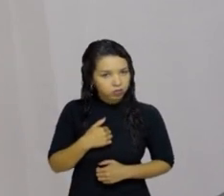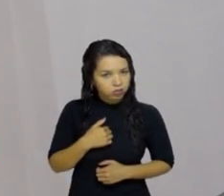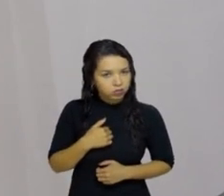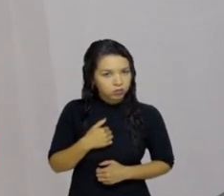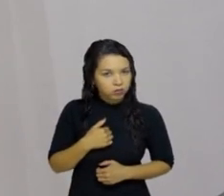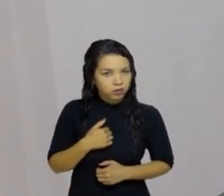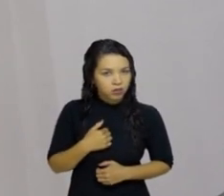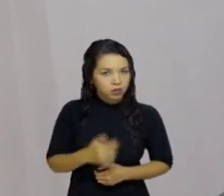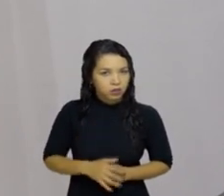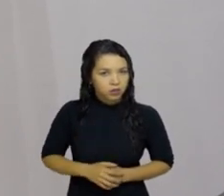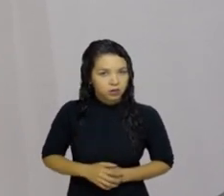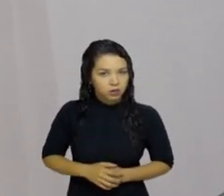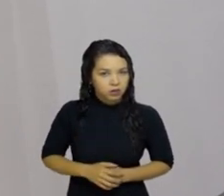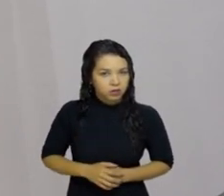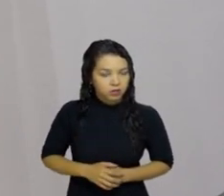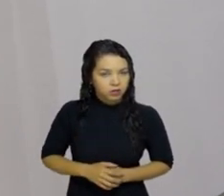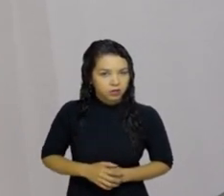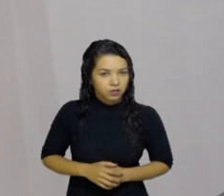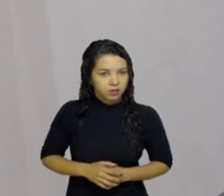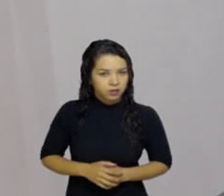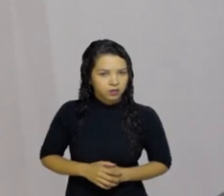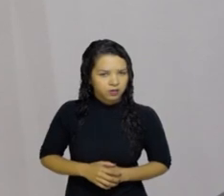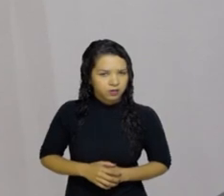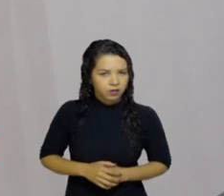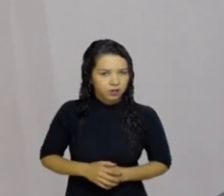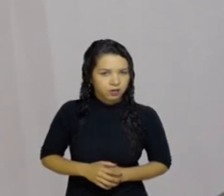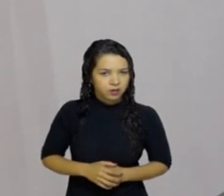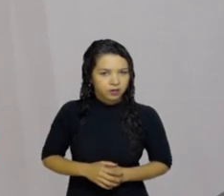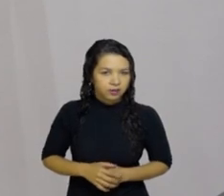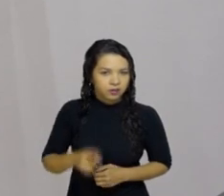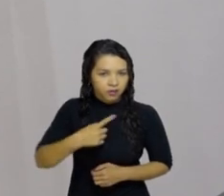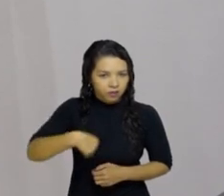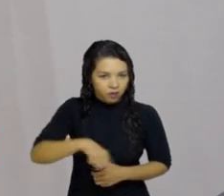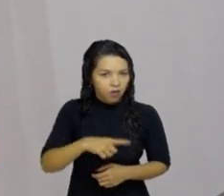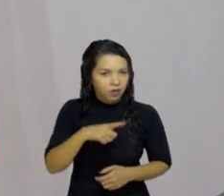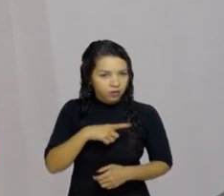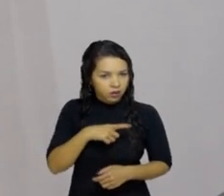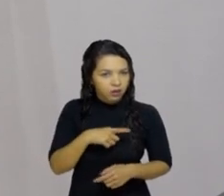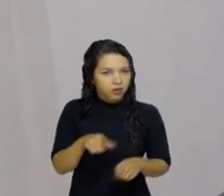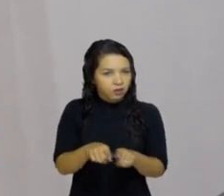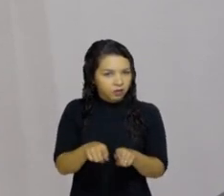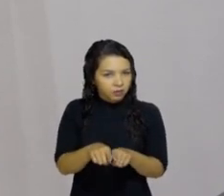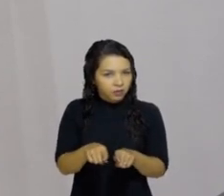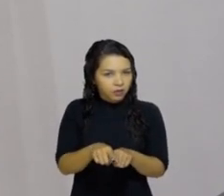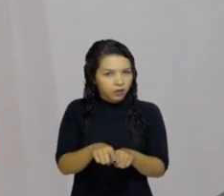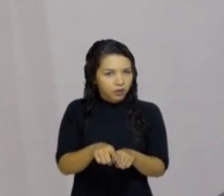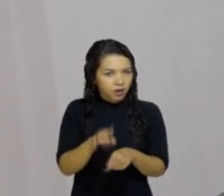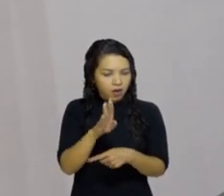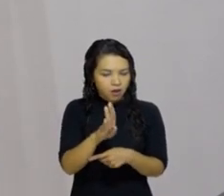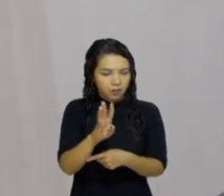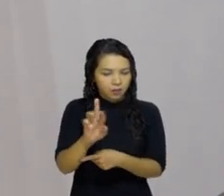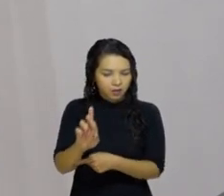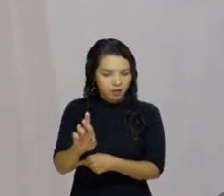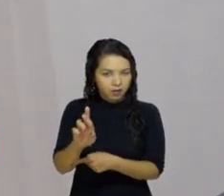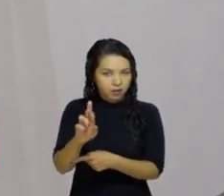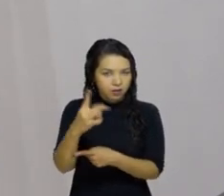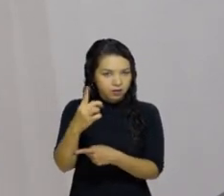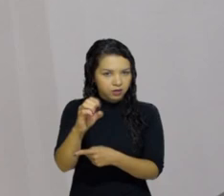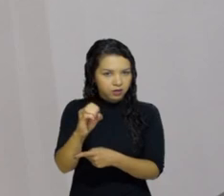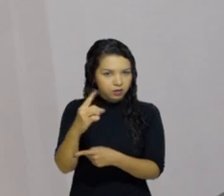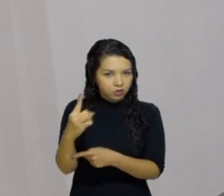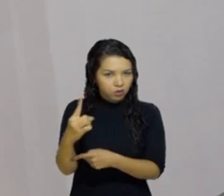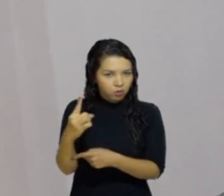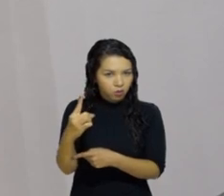Grande Florianópolis, mas nós temos também a nossa BR-101 num todo. Nós estamos discutindo aqui desde o